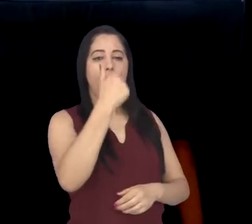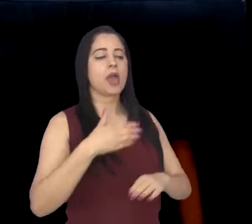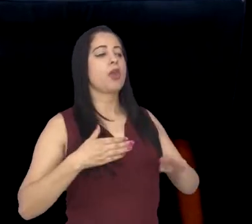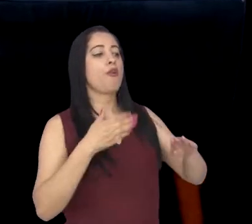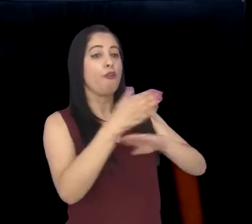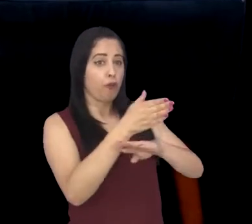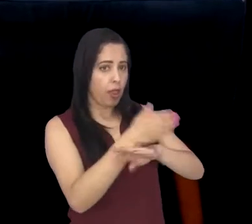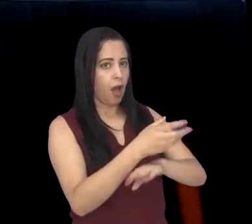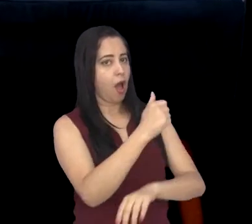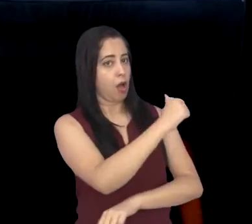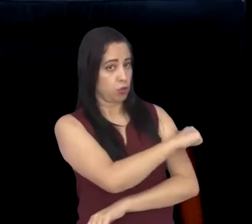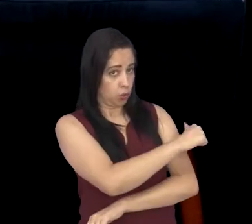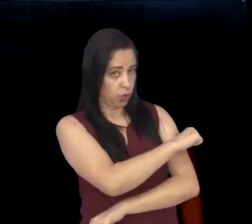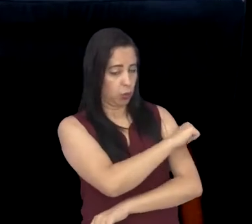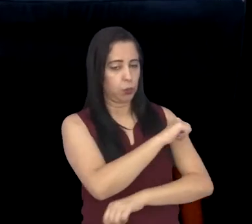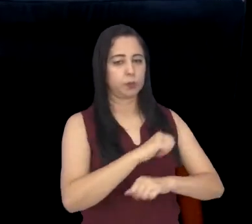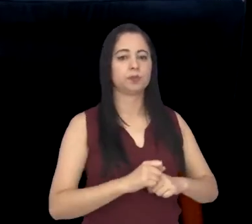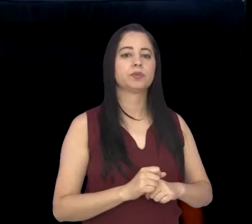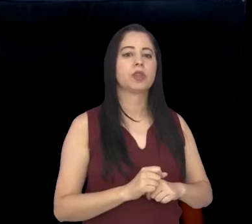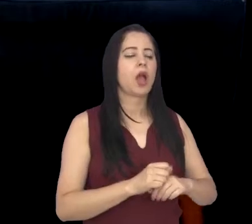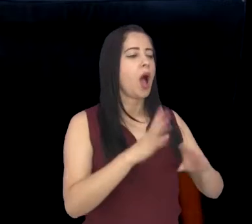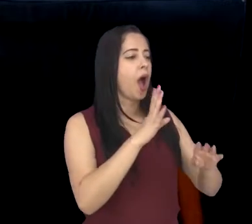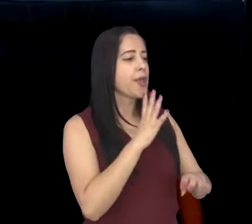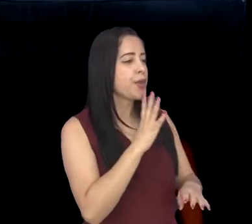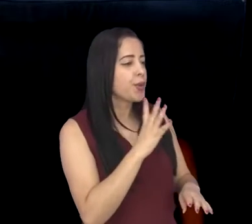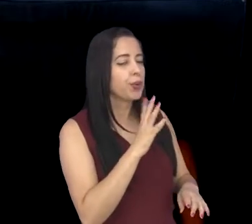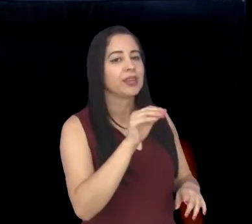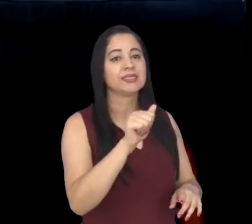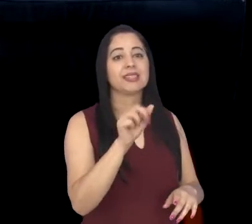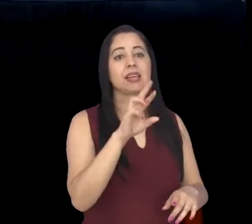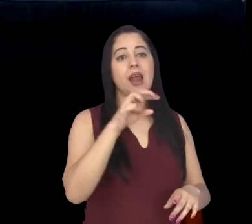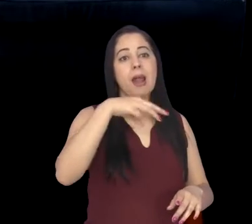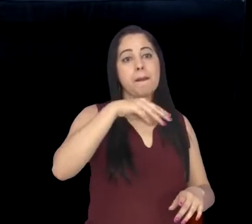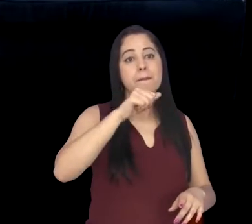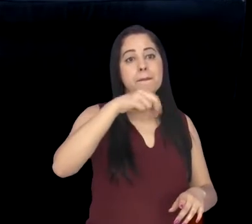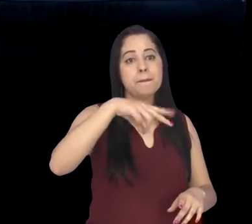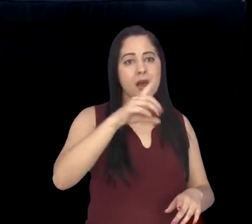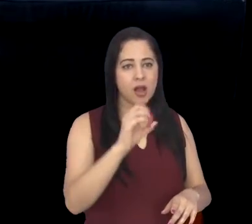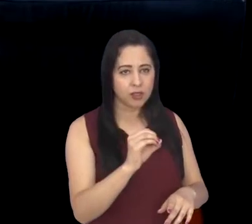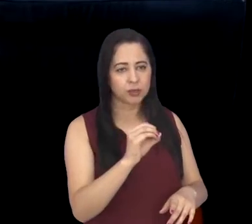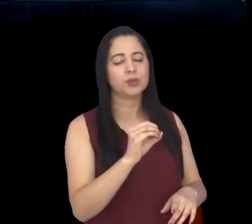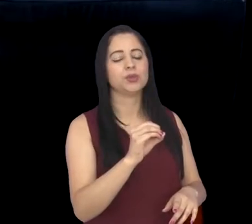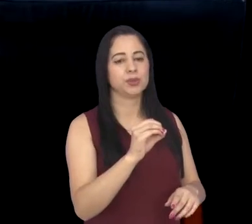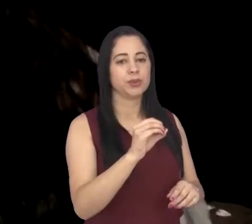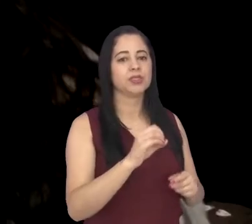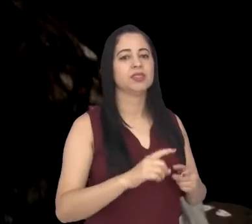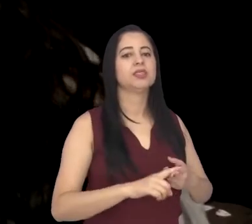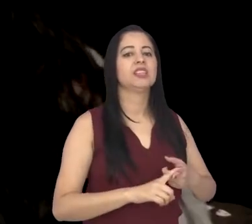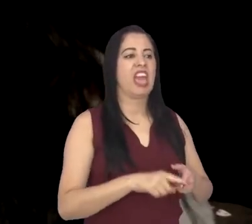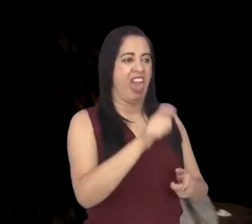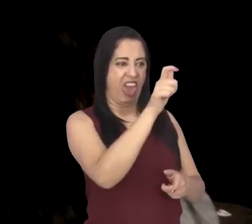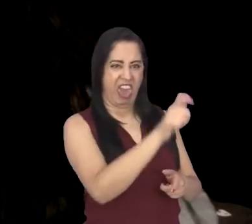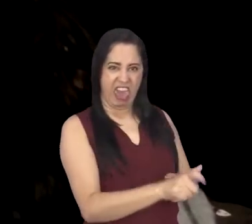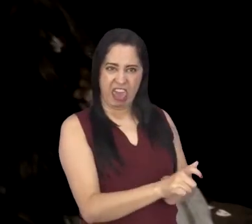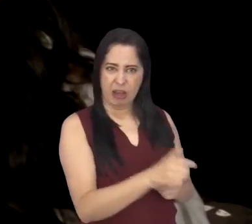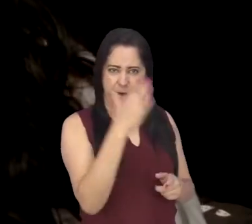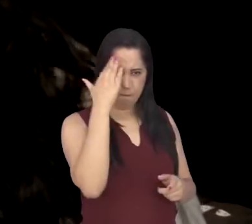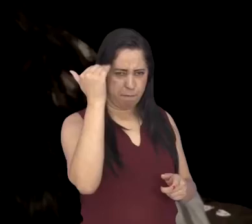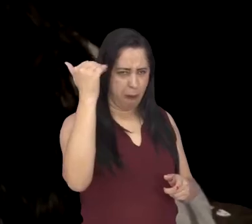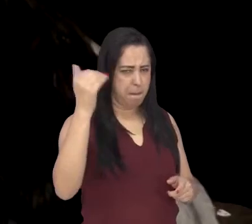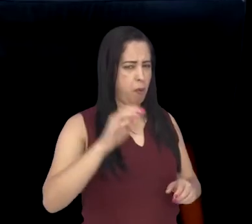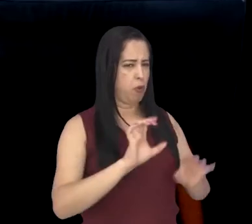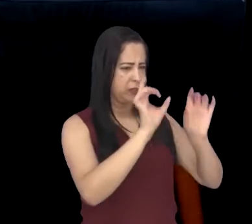do Rio de Janeiro, no dia da viagem. Onde eu conheci o Armando Nogueira, que um mestre, o Armando, né? Esse me